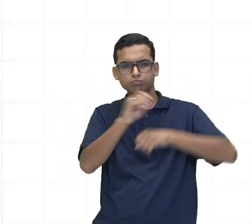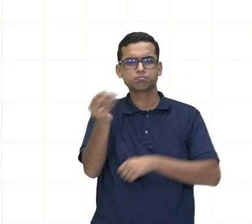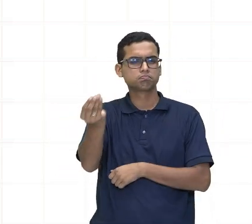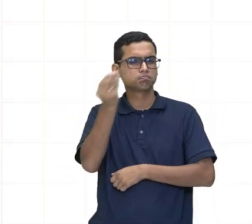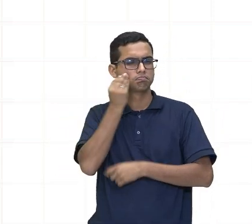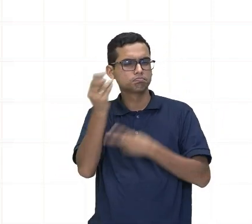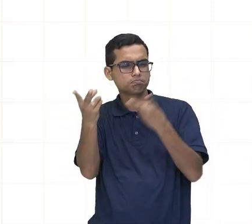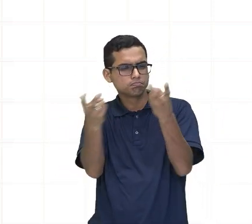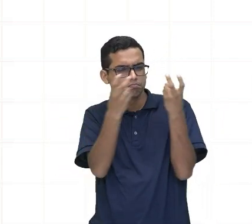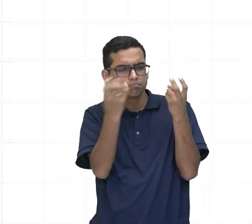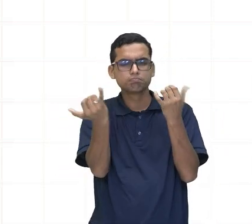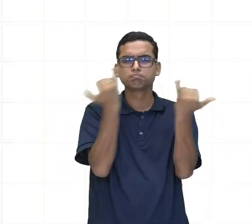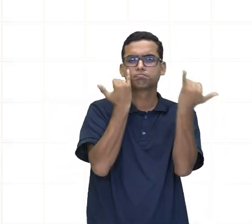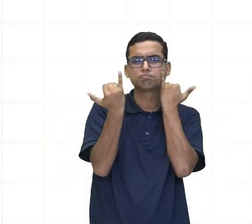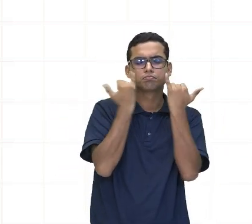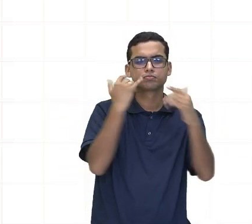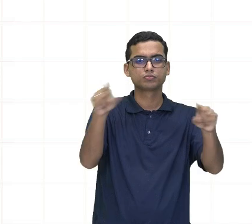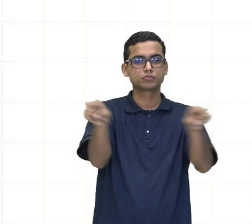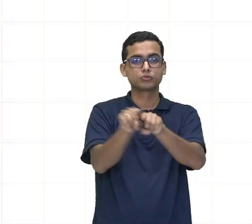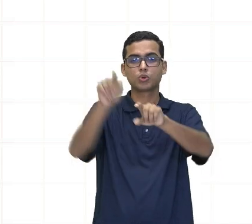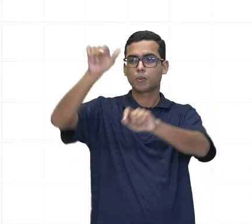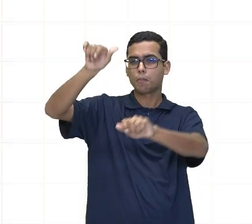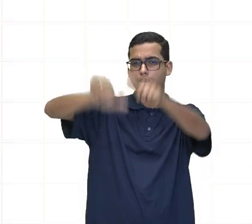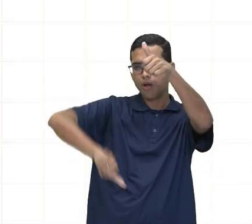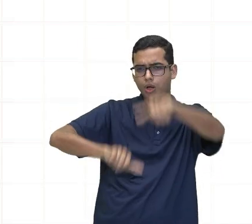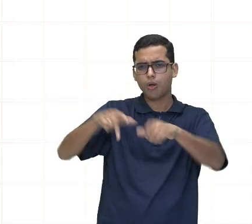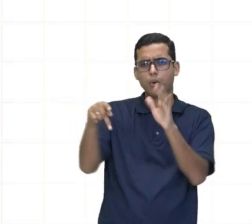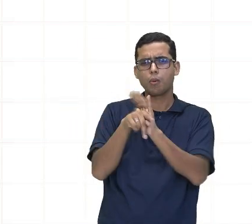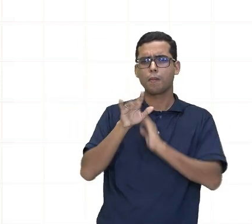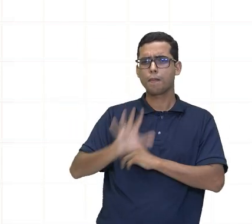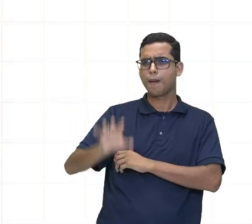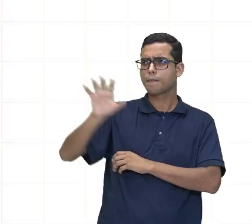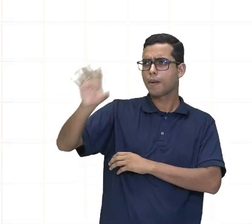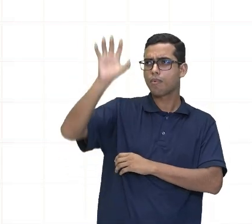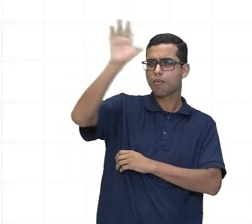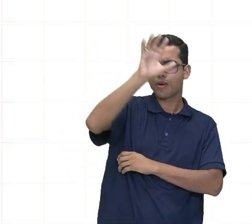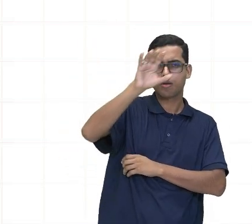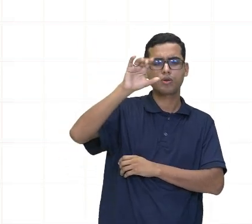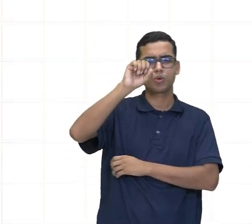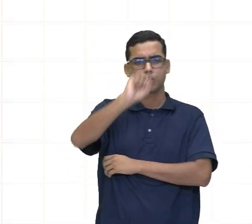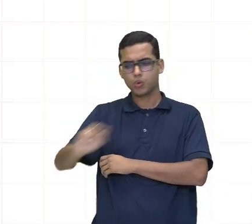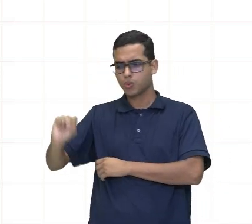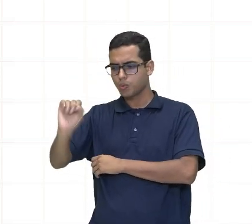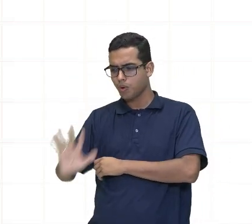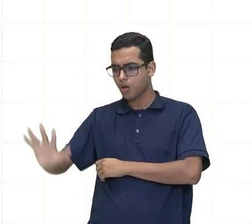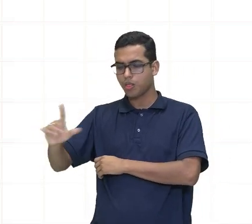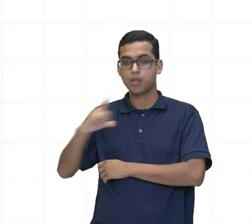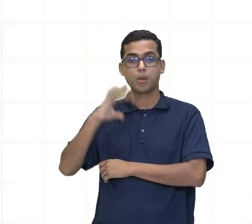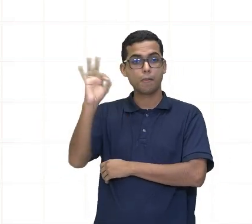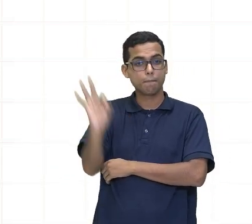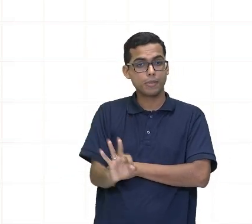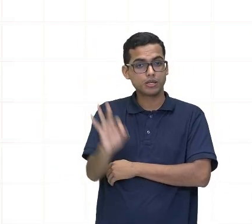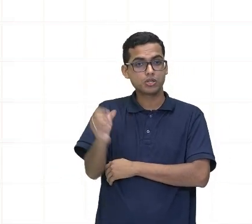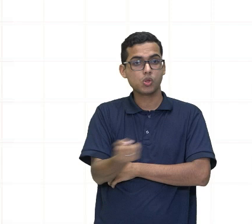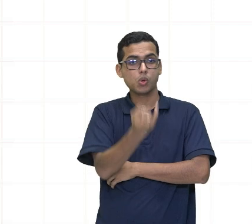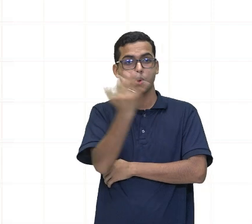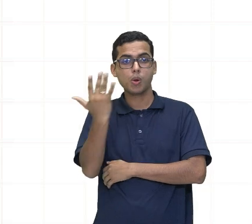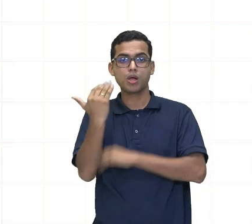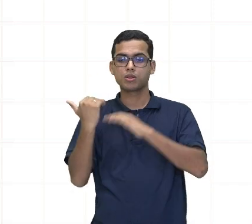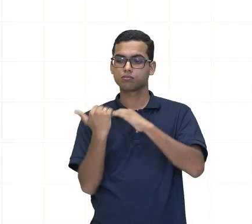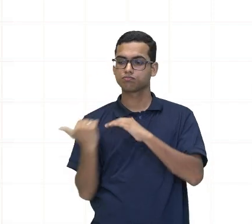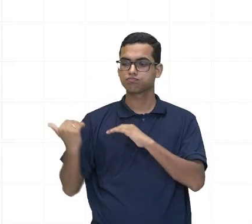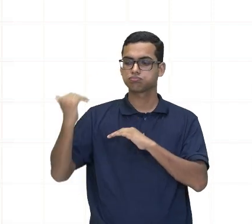esses dados. Então, aí, analisando por regiões, a região sudeste é que possui o maior percentual, né, de população